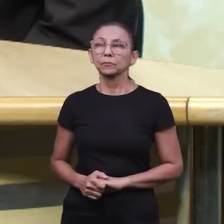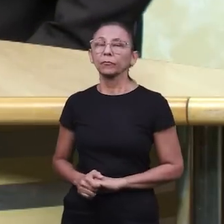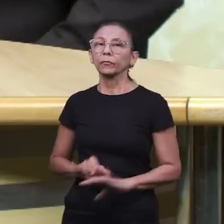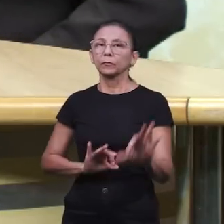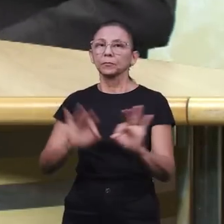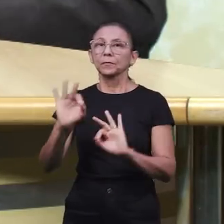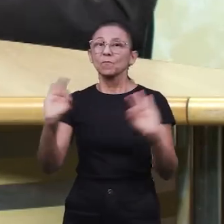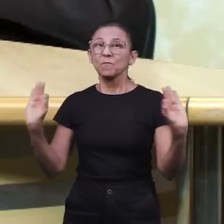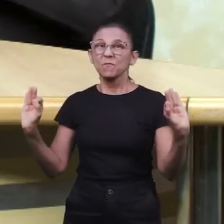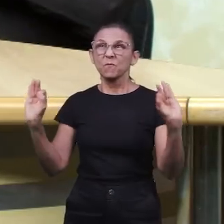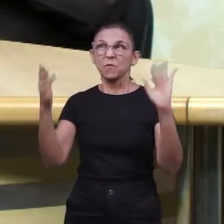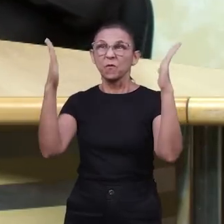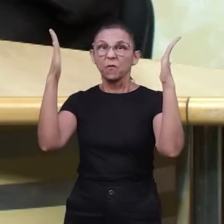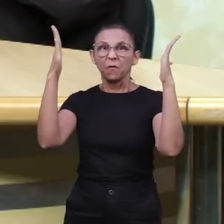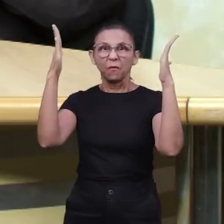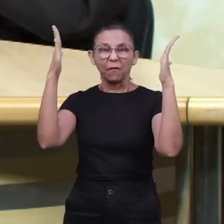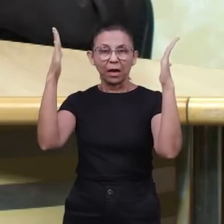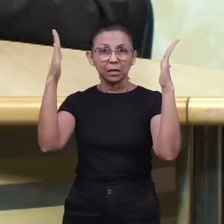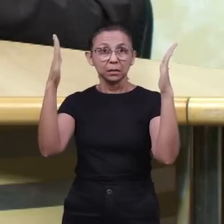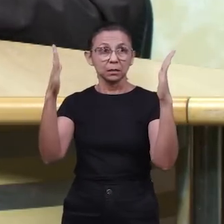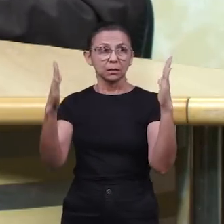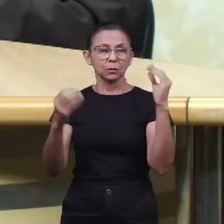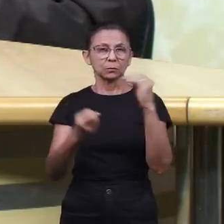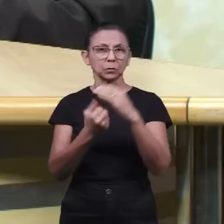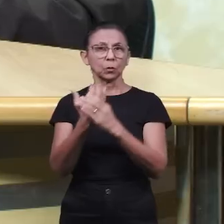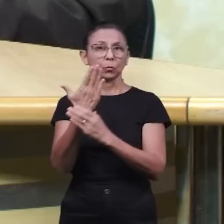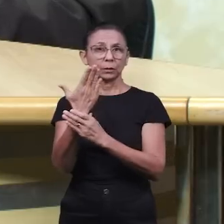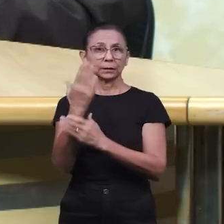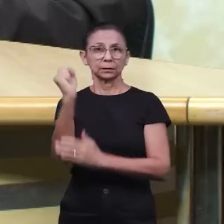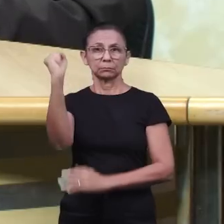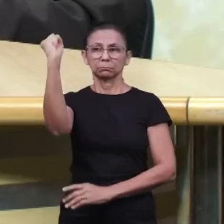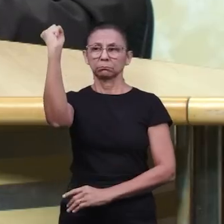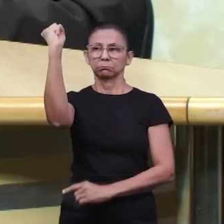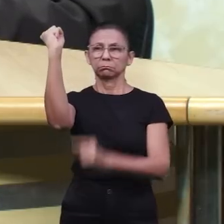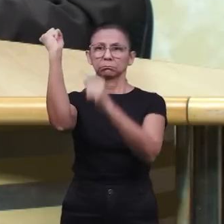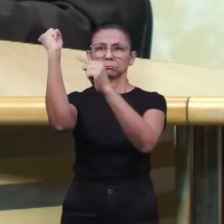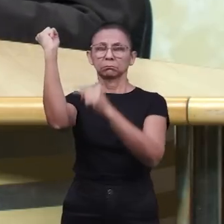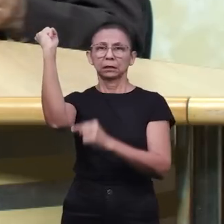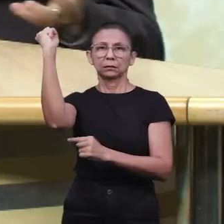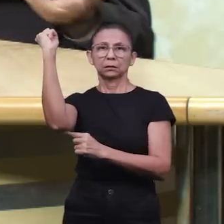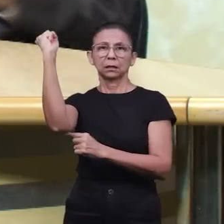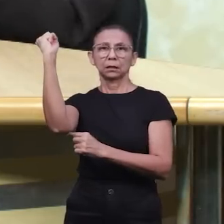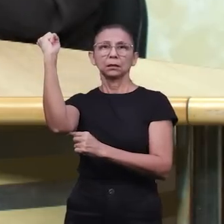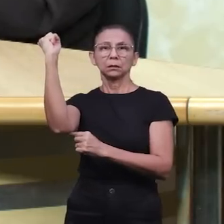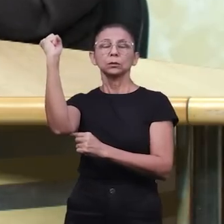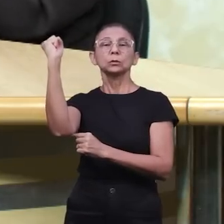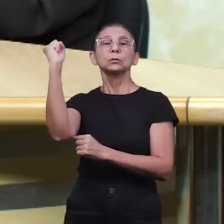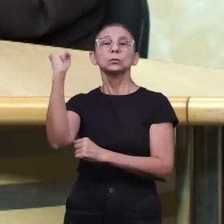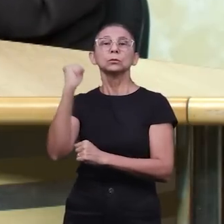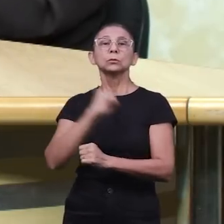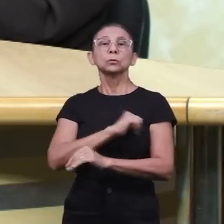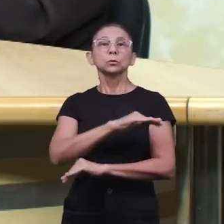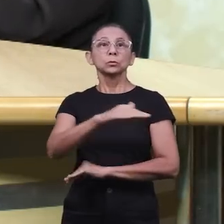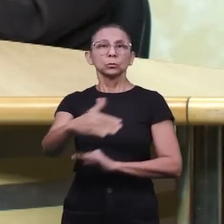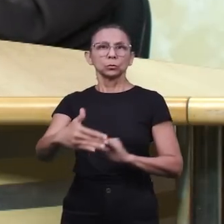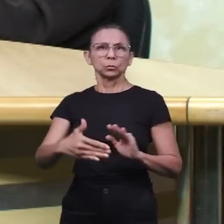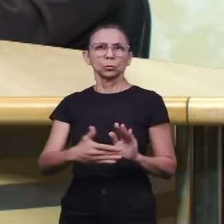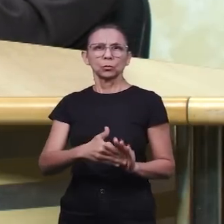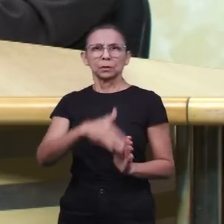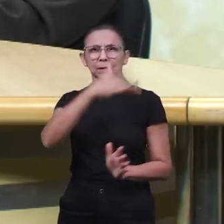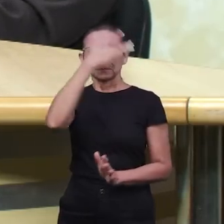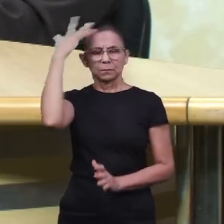uma festa de inauguração ou de consagração da estátua, onde todos os grandes do reino estavam